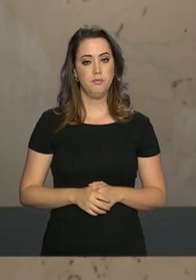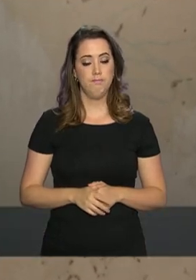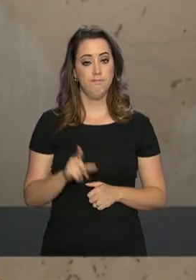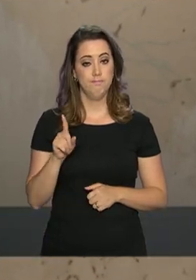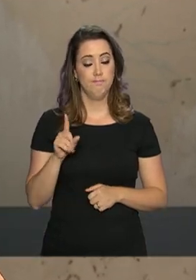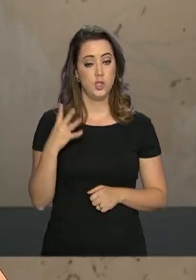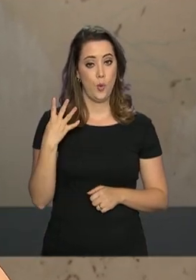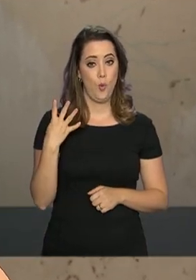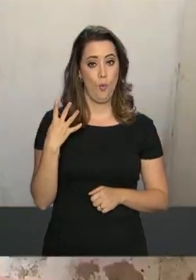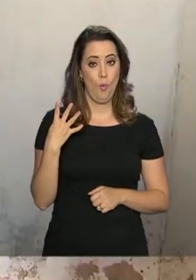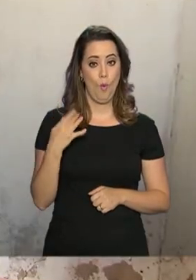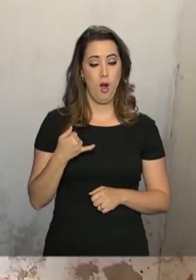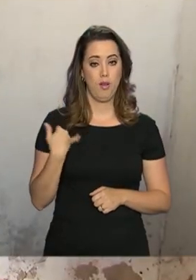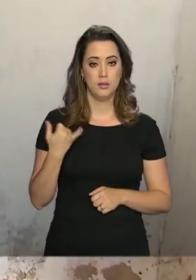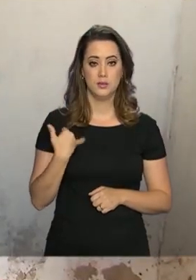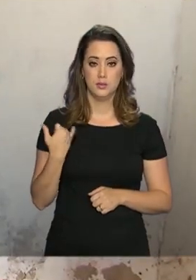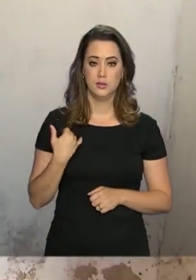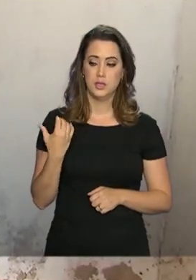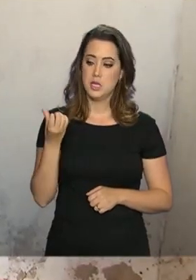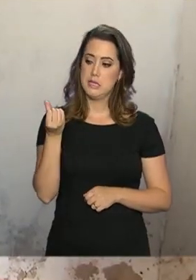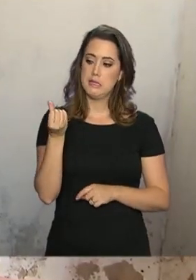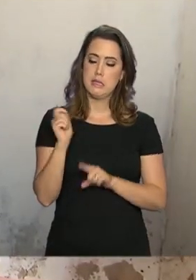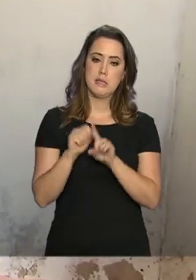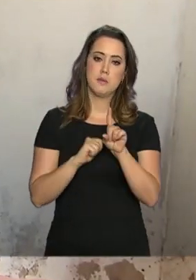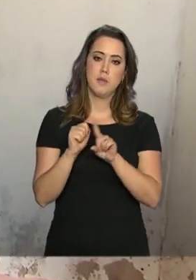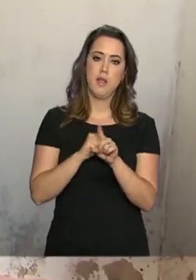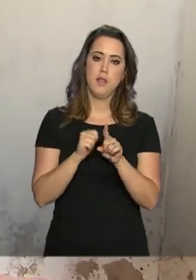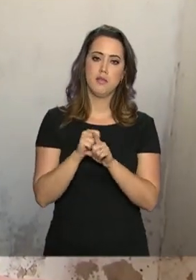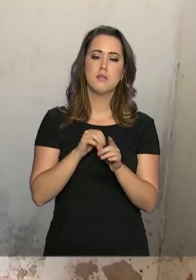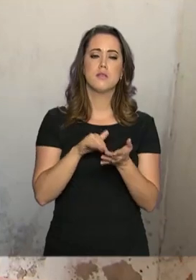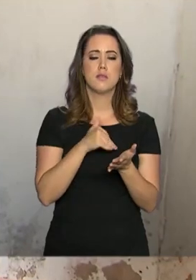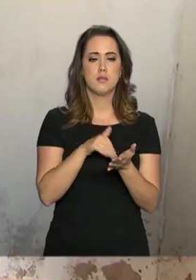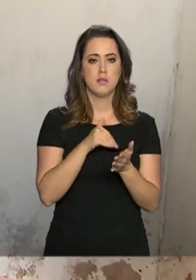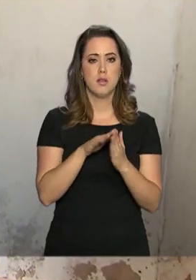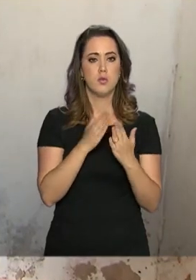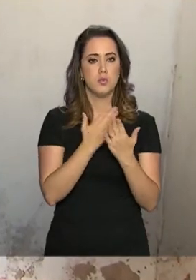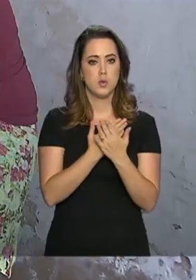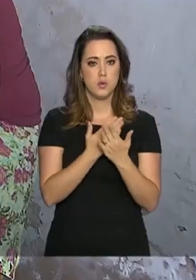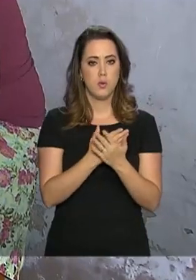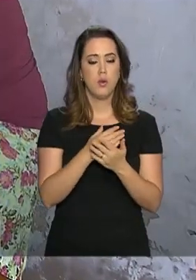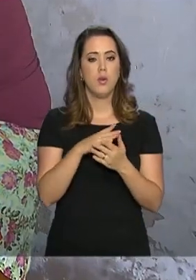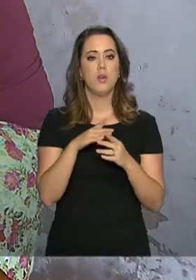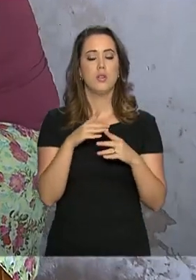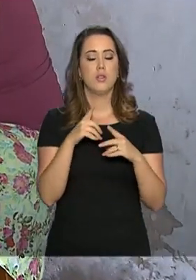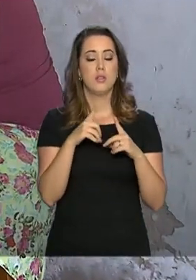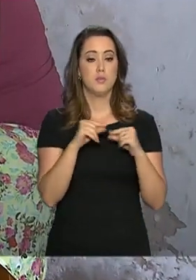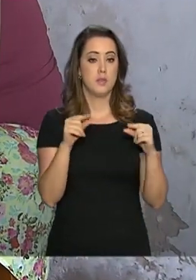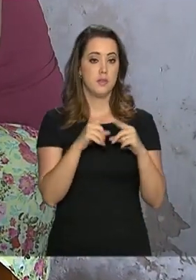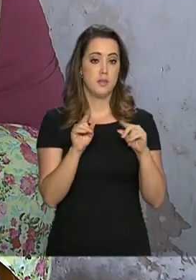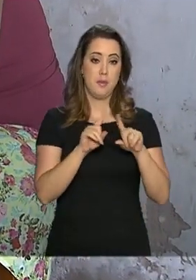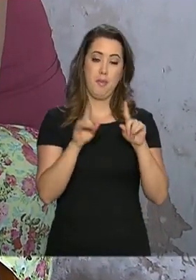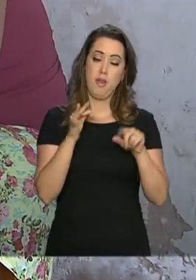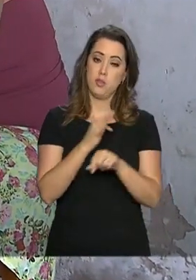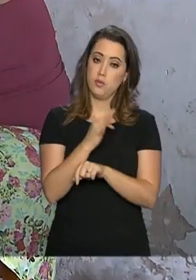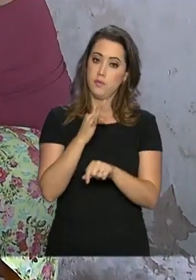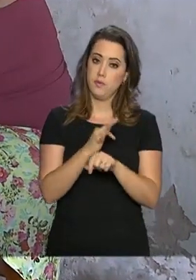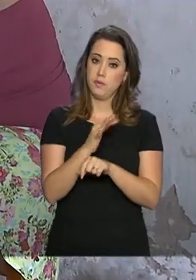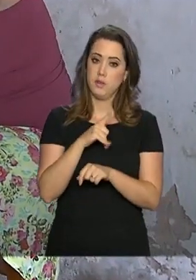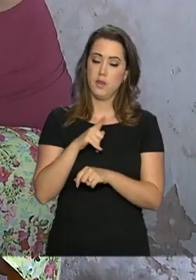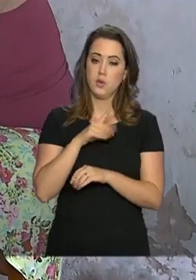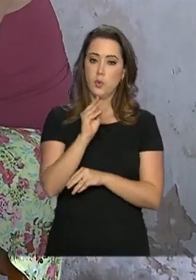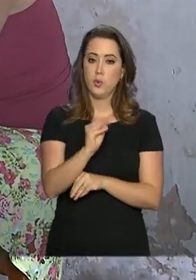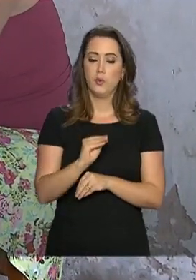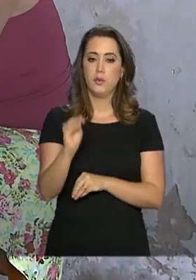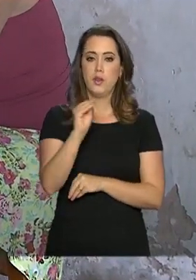Clarissa tem 4 anos e desde os se meses está matriculada em uma creche em Brasília ainda de férias A pequena está sob